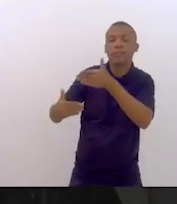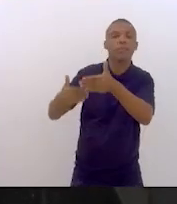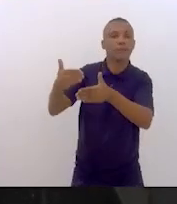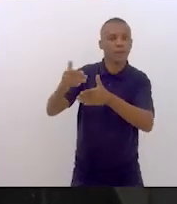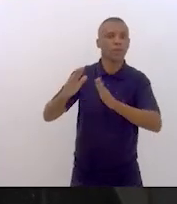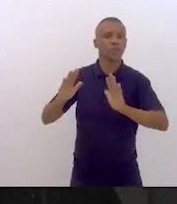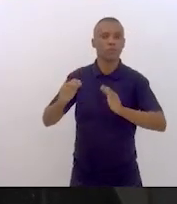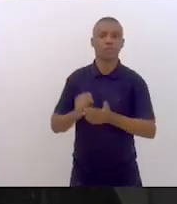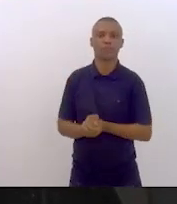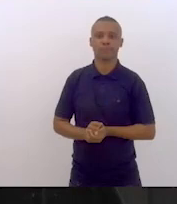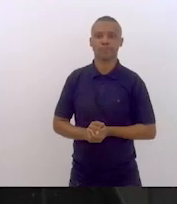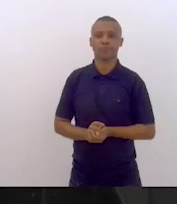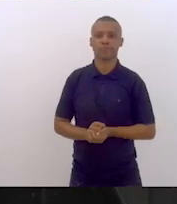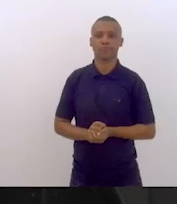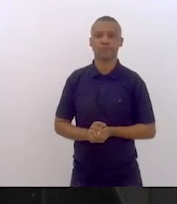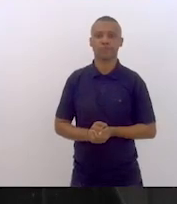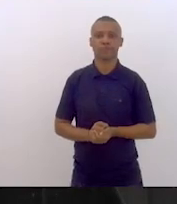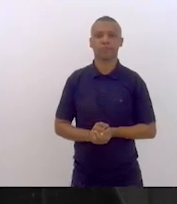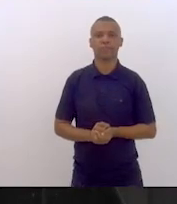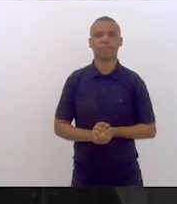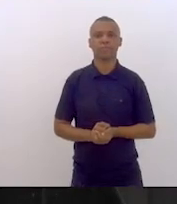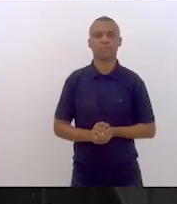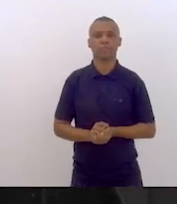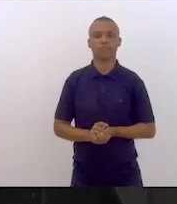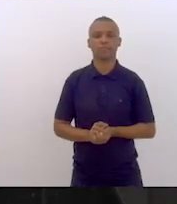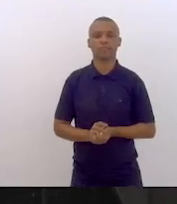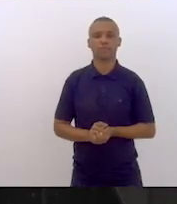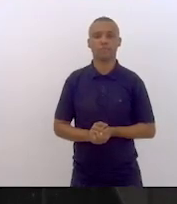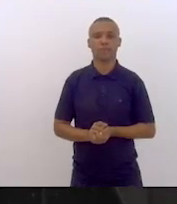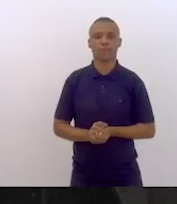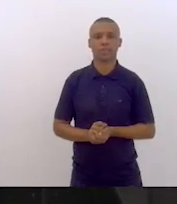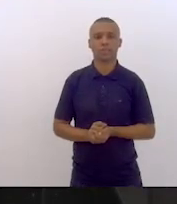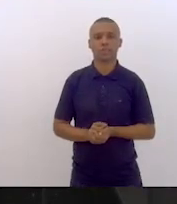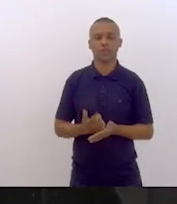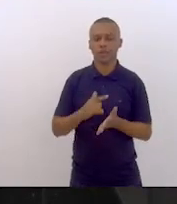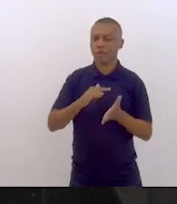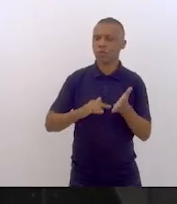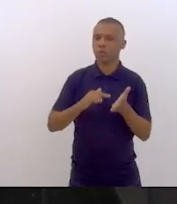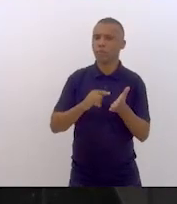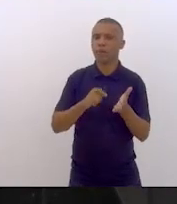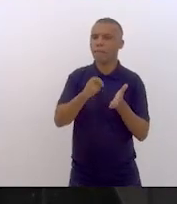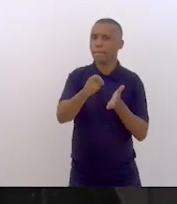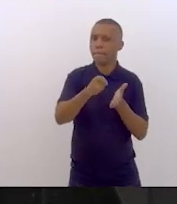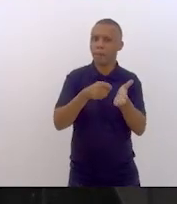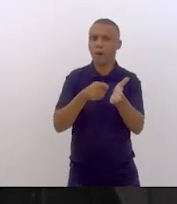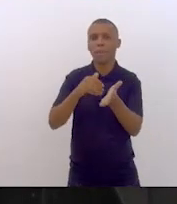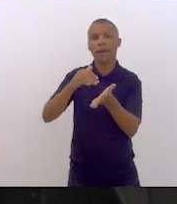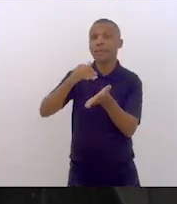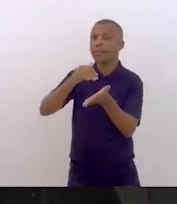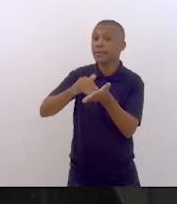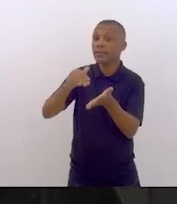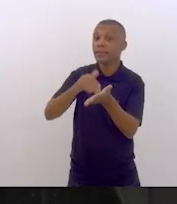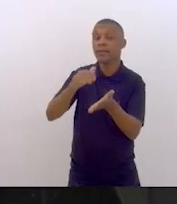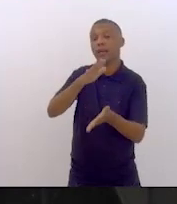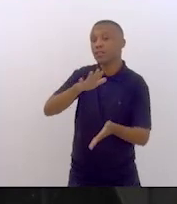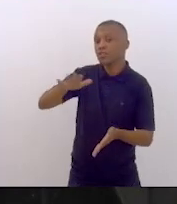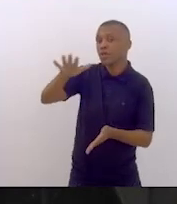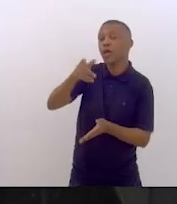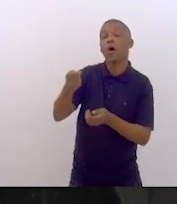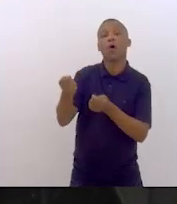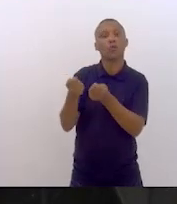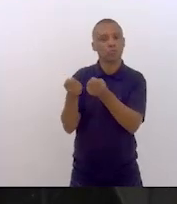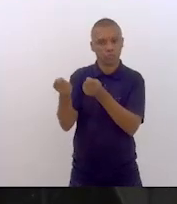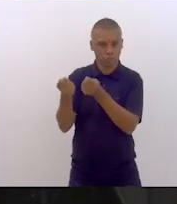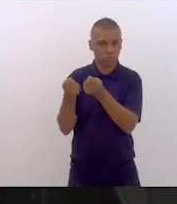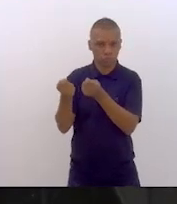devidamente assinado pela Secretaria Geral do controle externo